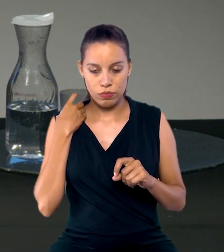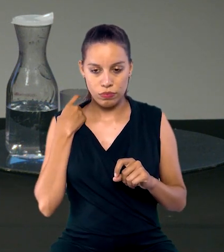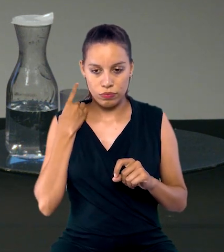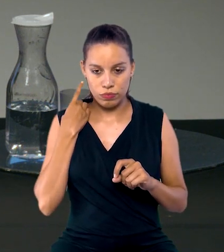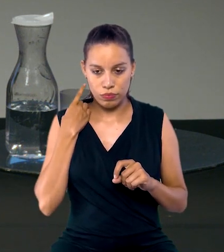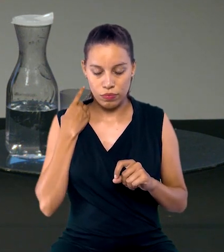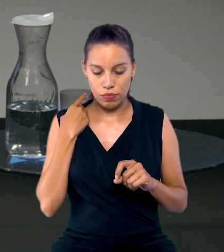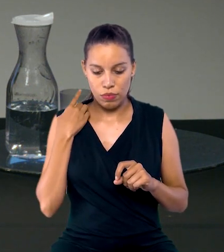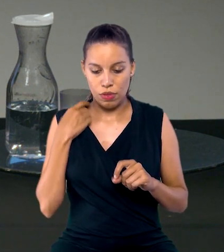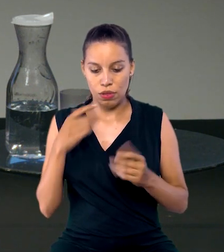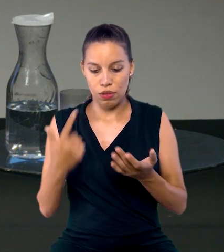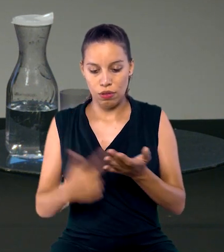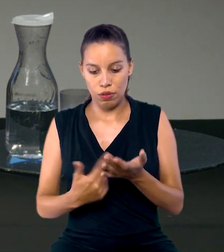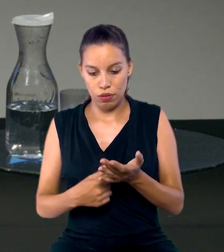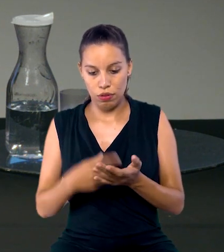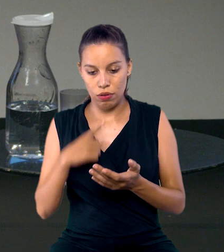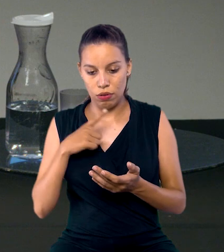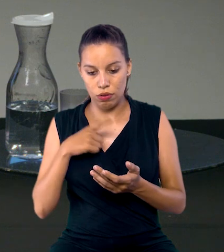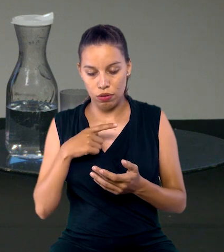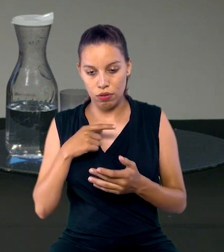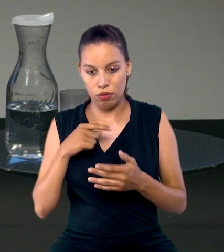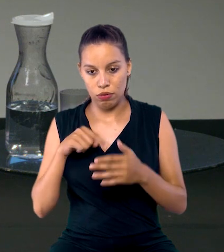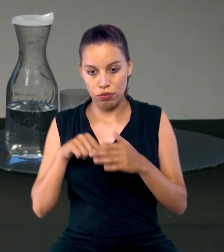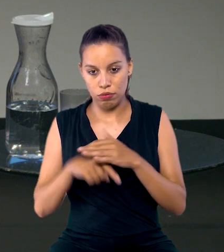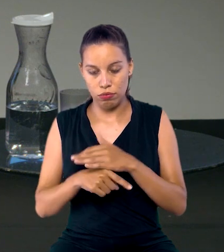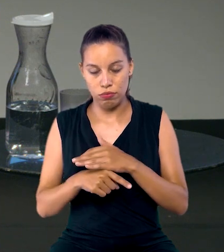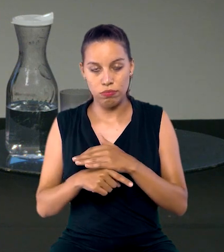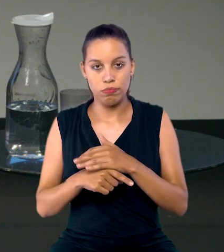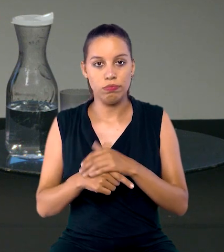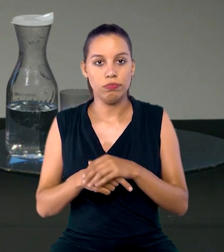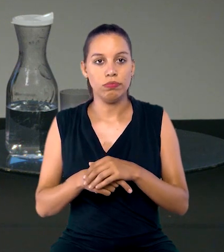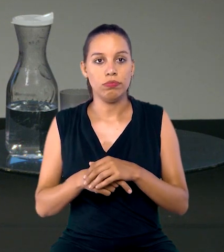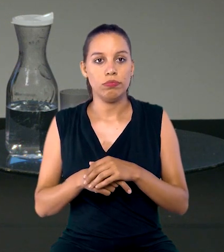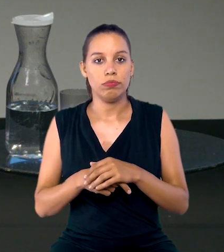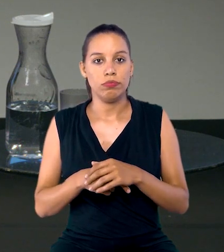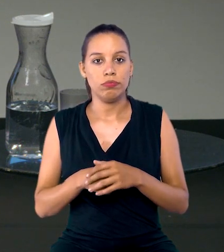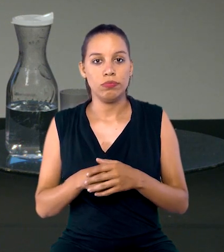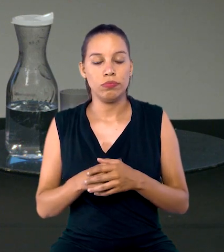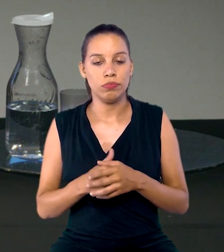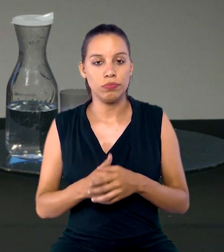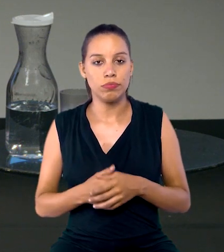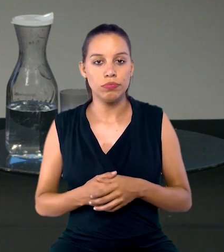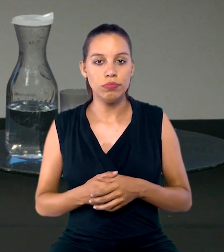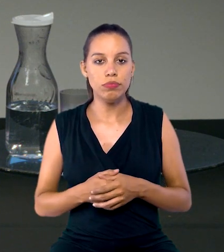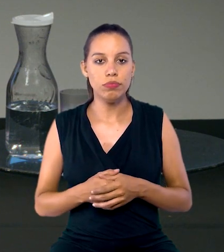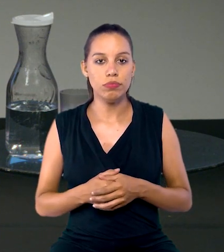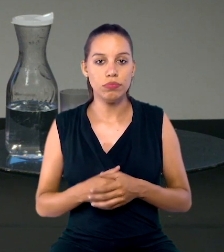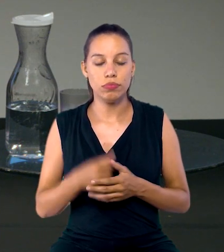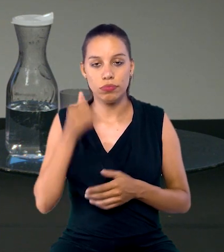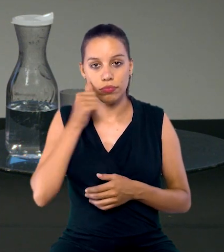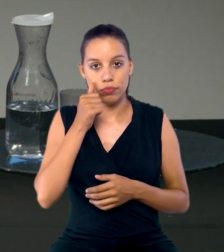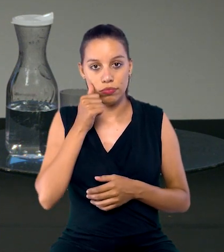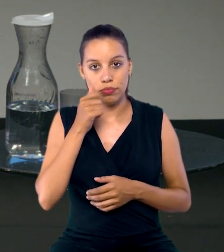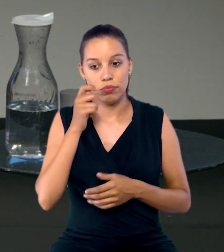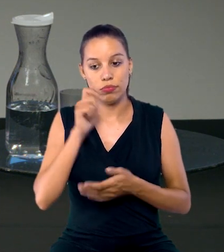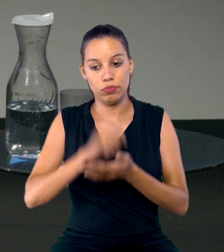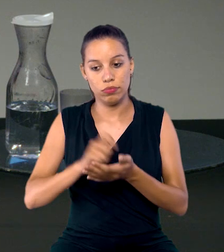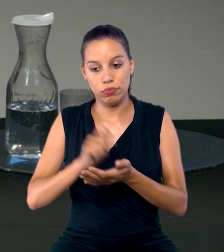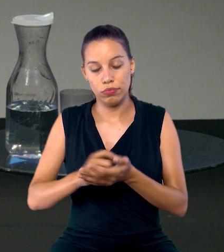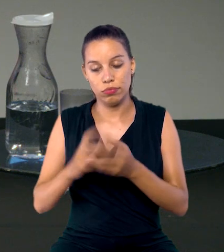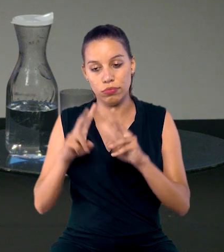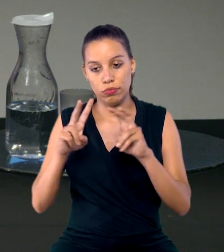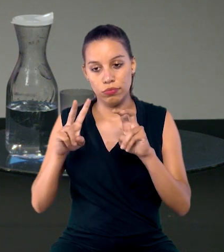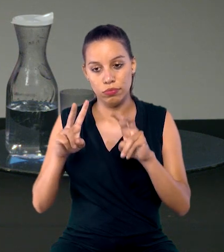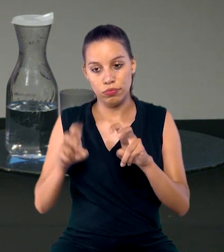O Umbigo do Mundo é o primeiro livro de antropologia escrito por uma antropóloga indígena no Brasil. E ela foi